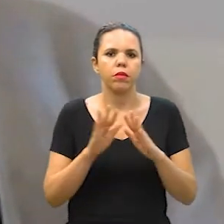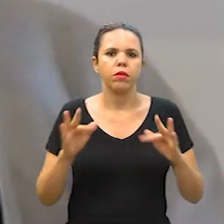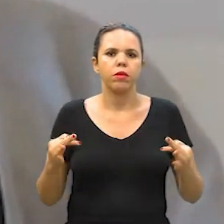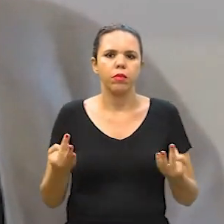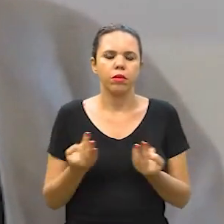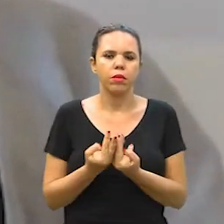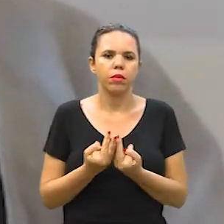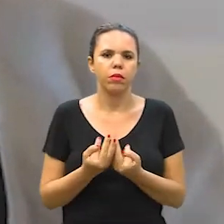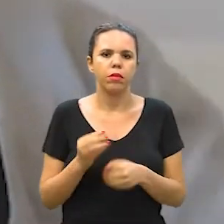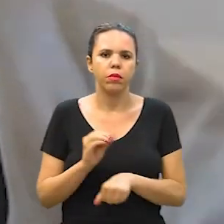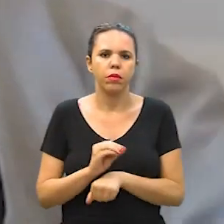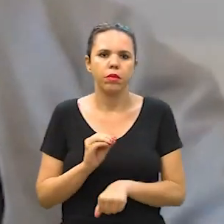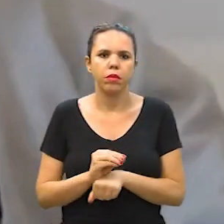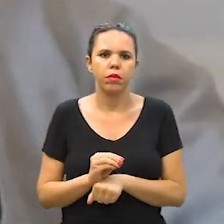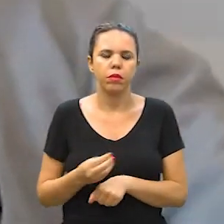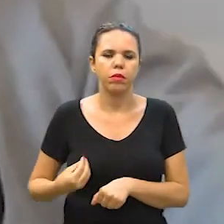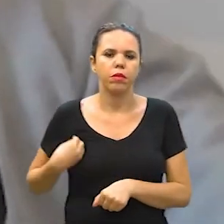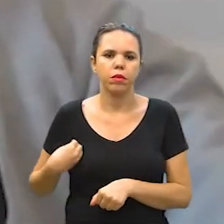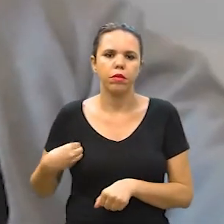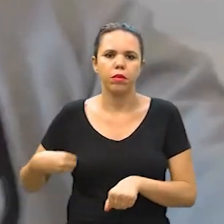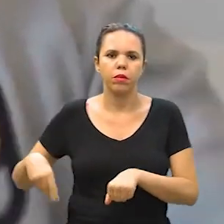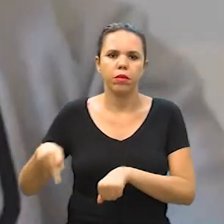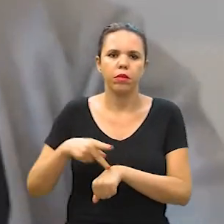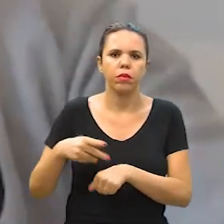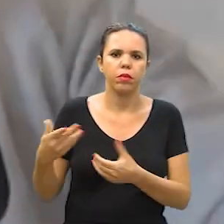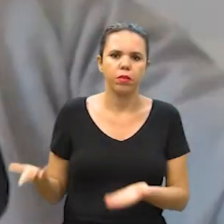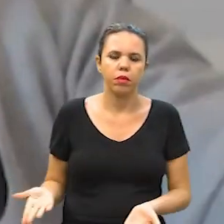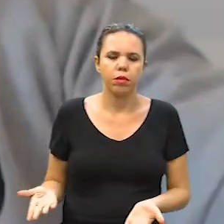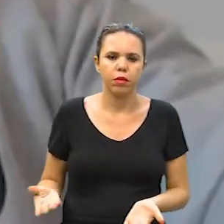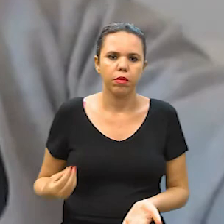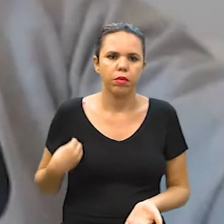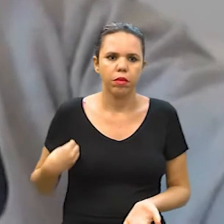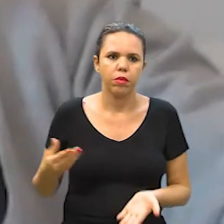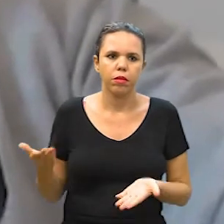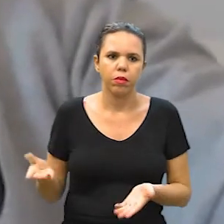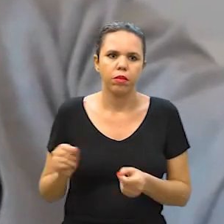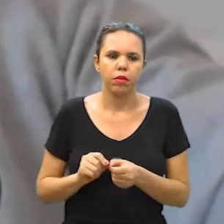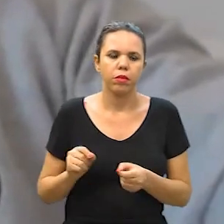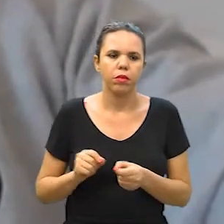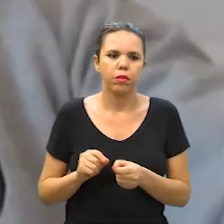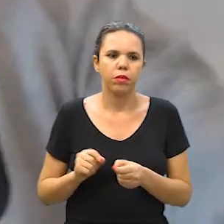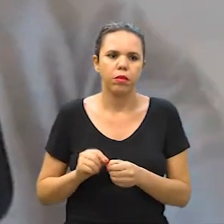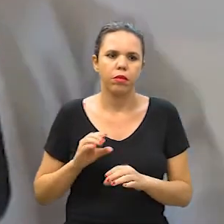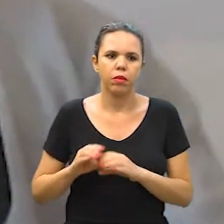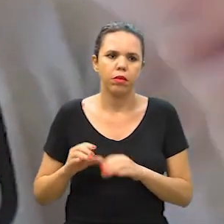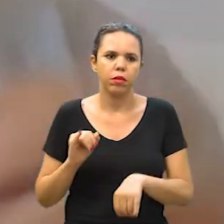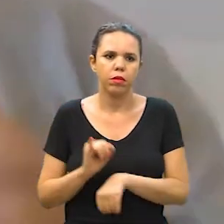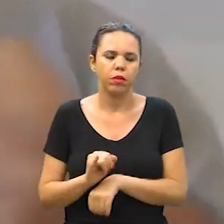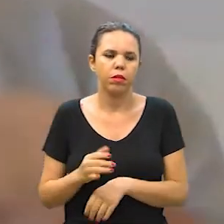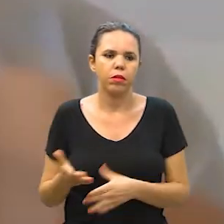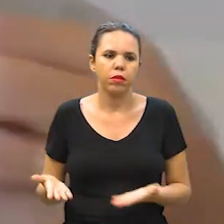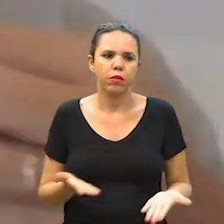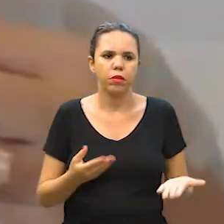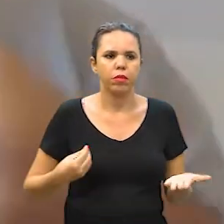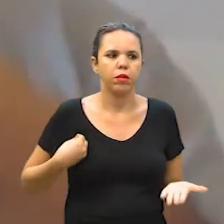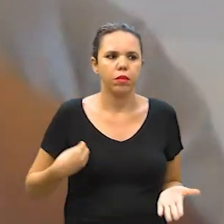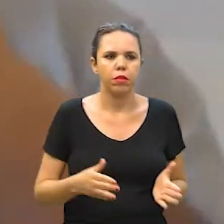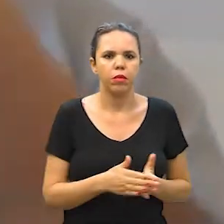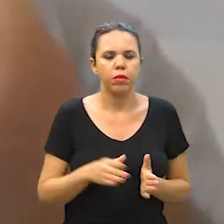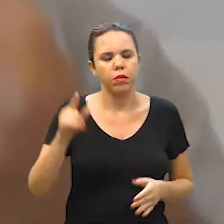família daquele país ao qual ele está, vai fazer um intercâmbio. Então, ele vai